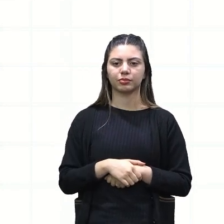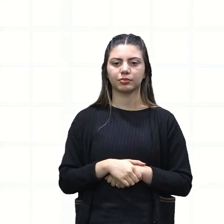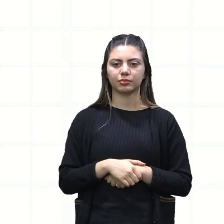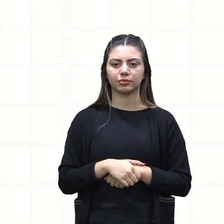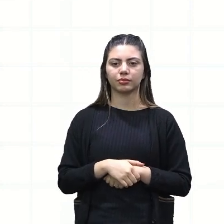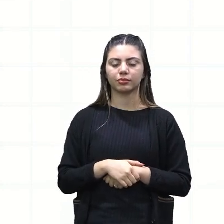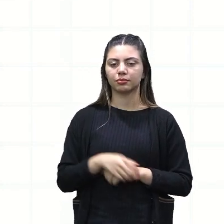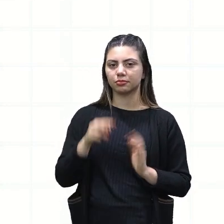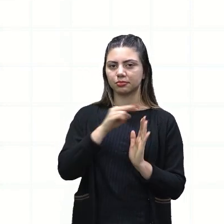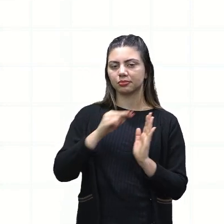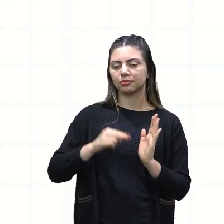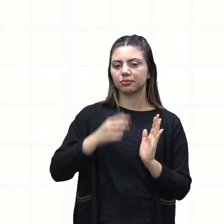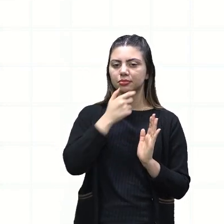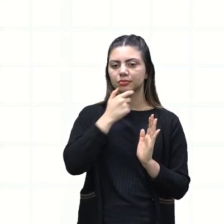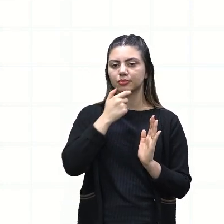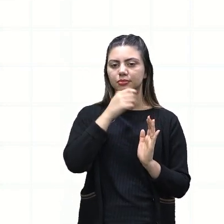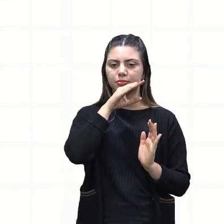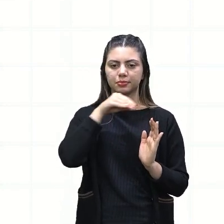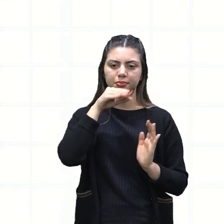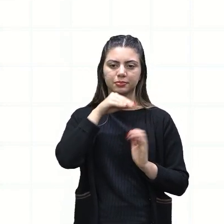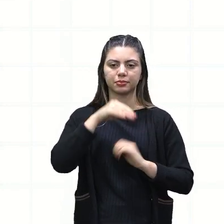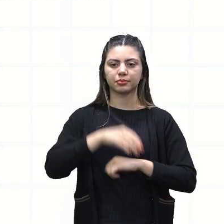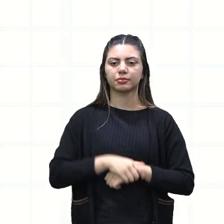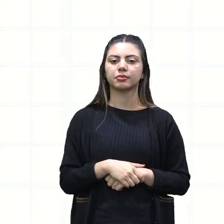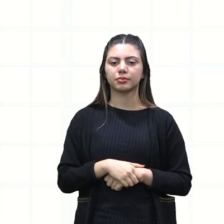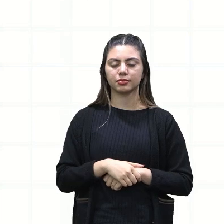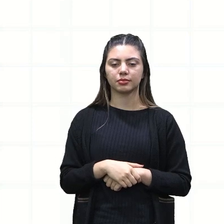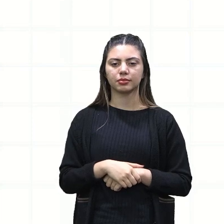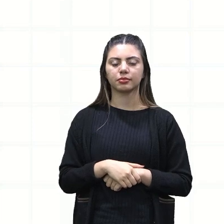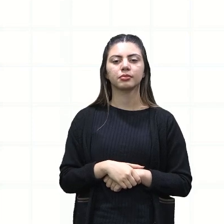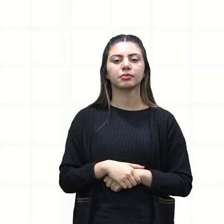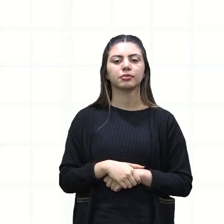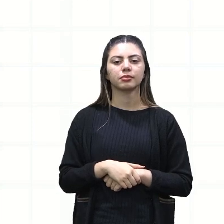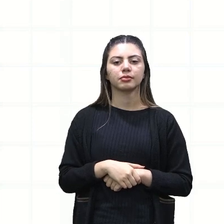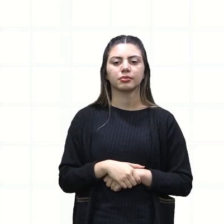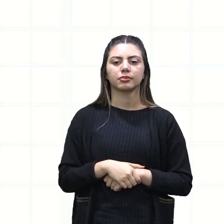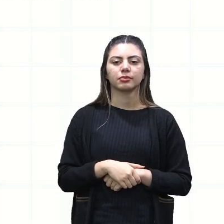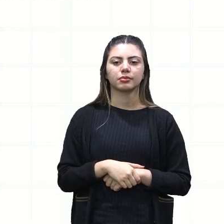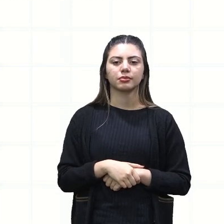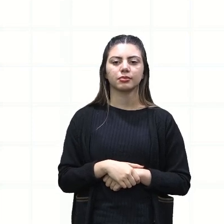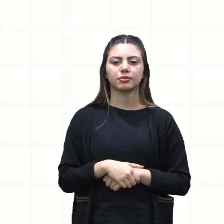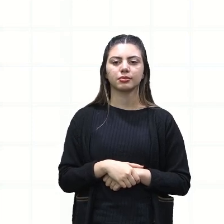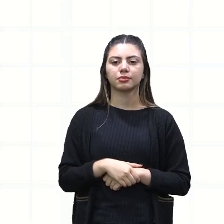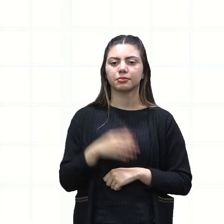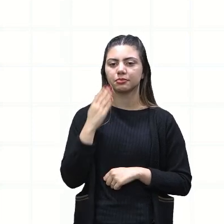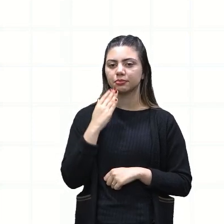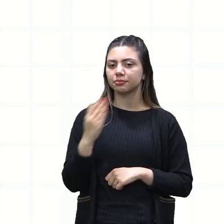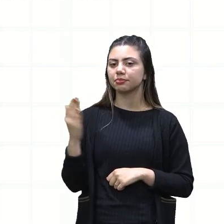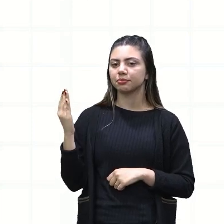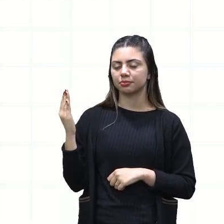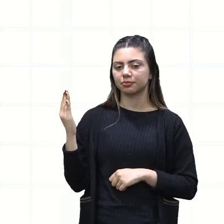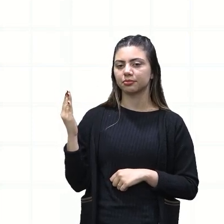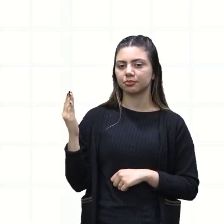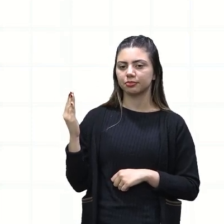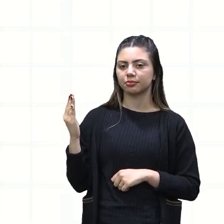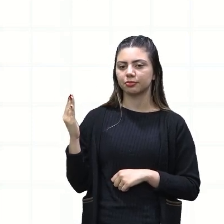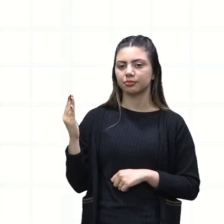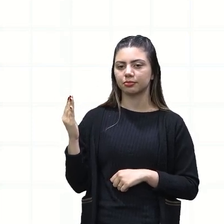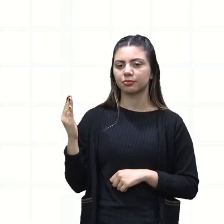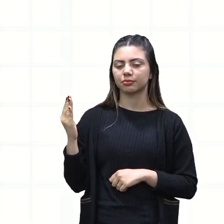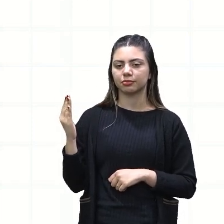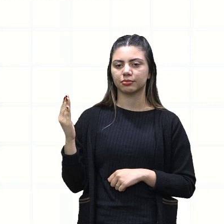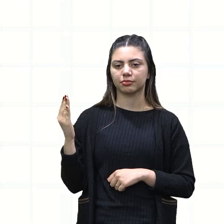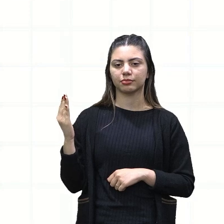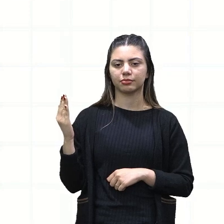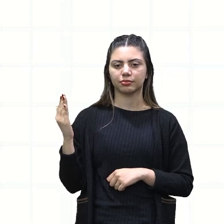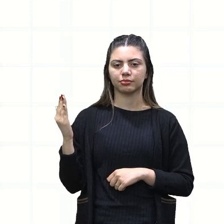shift in legal frameworks and societal norms. Então, depends em quê? Né?